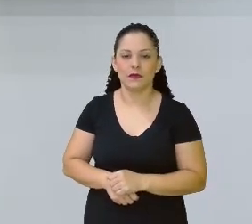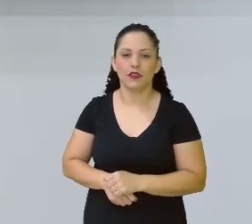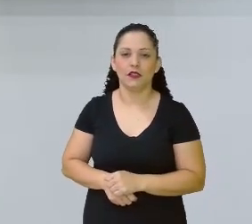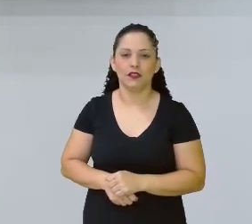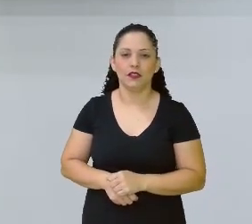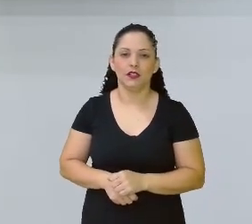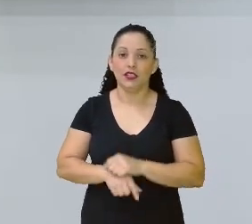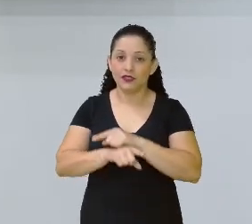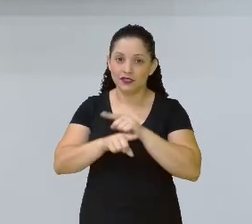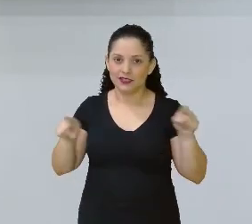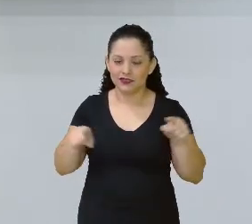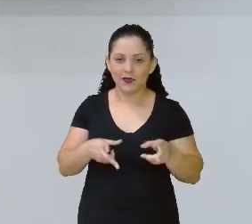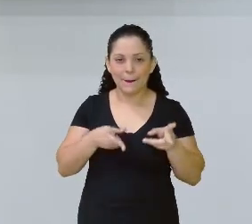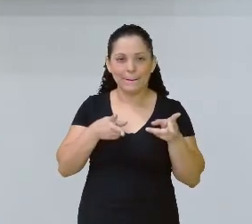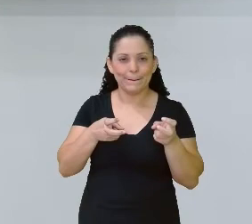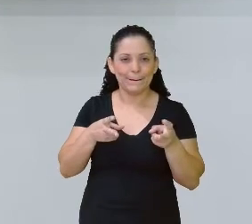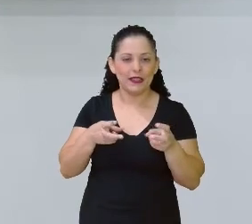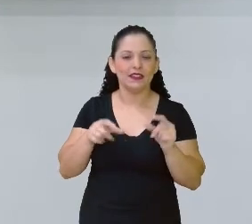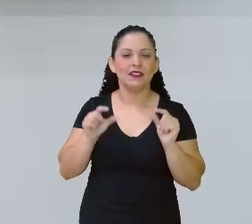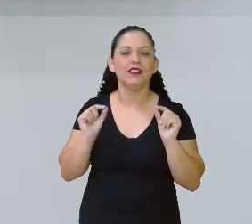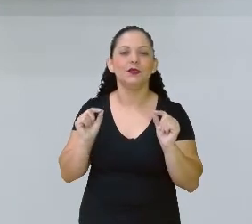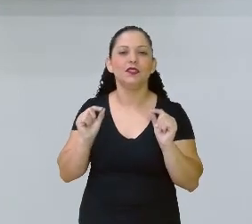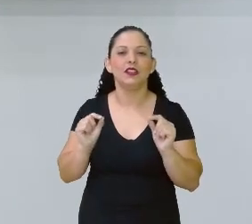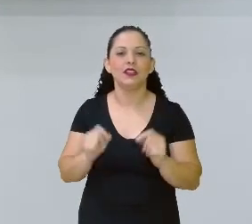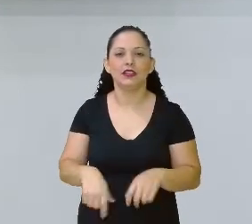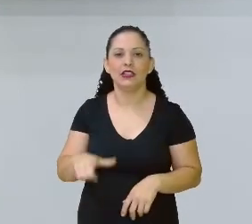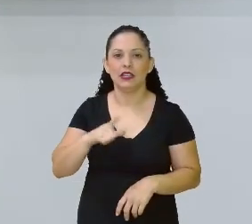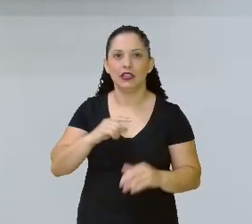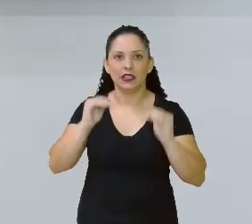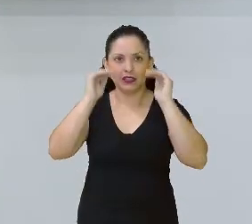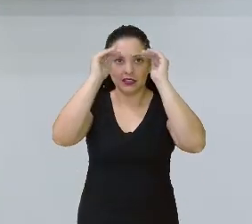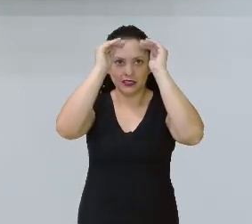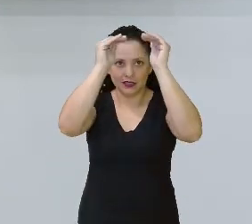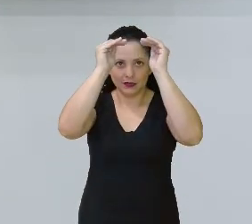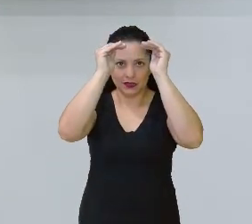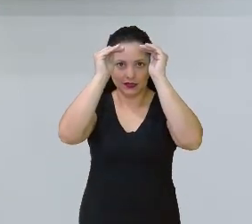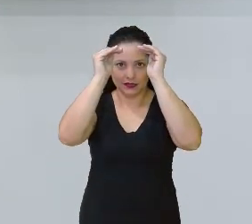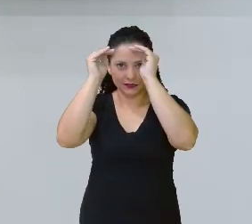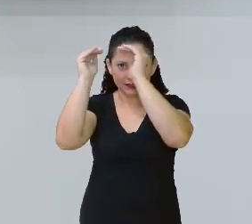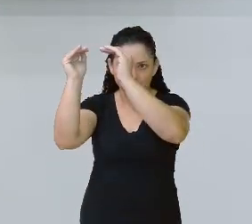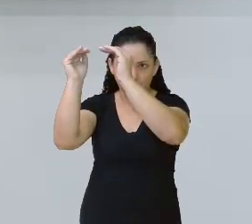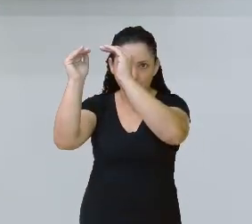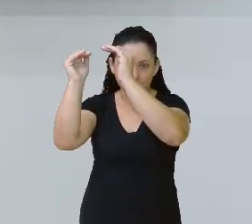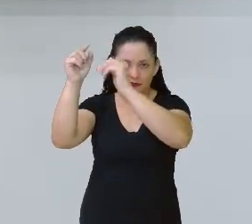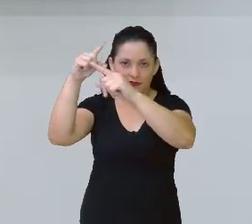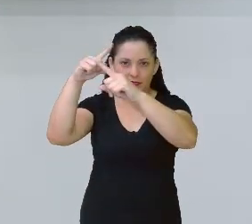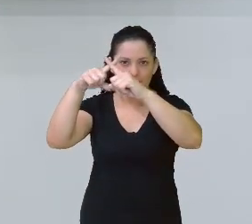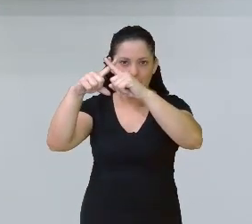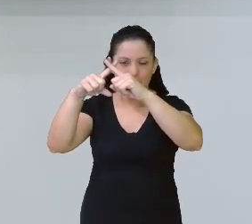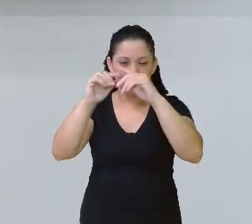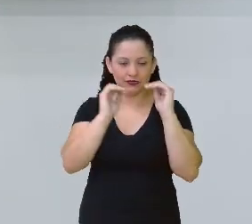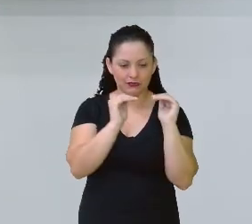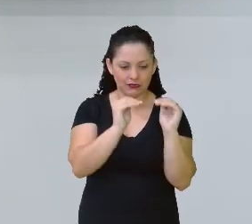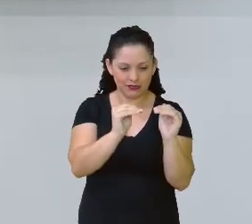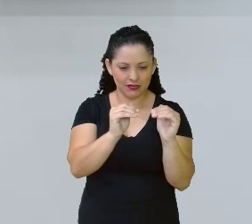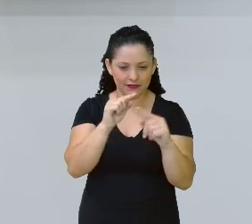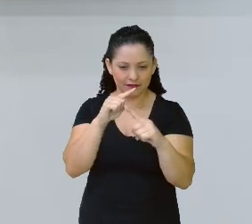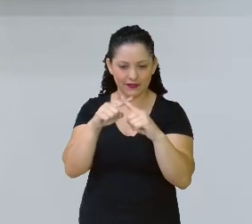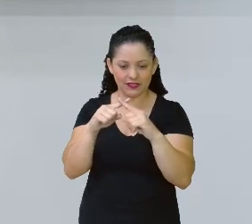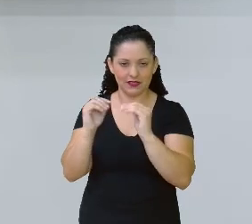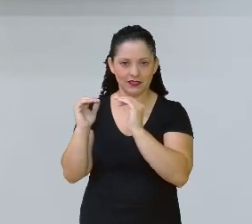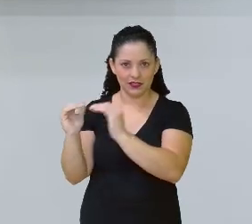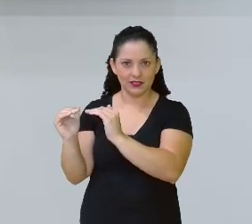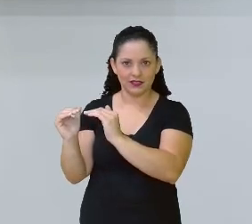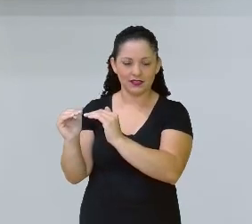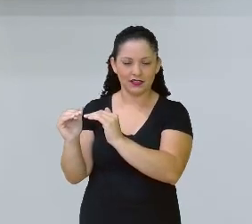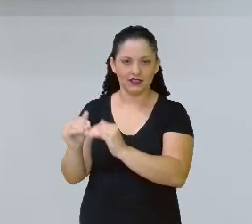perceber o seguinte, que eu vou pegar o de cima com o de cima e multiplicar, e o de baixo com o de baixo. E